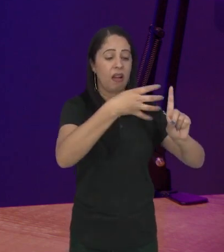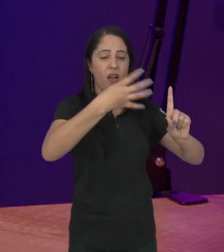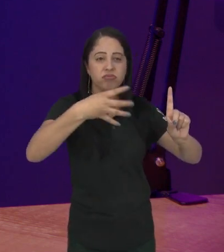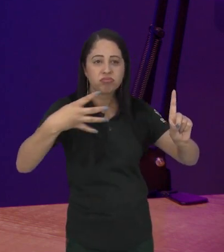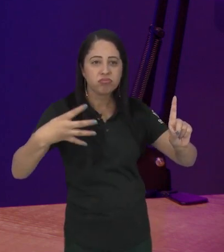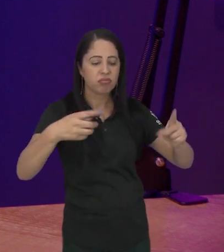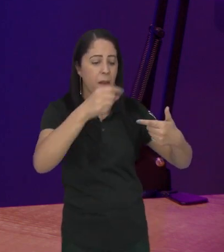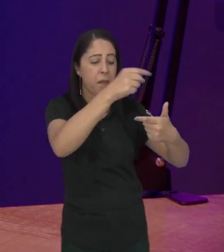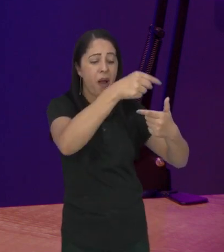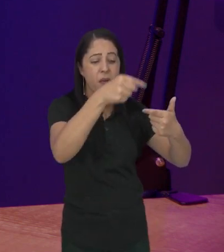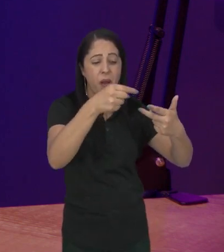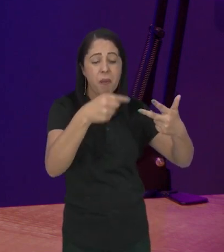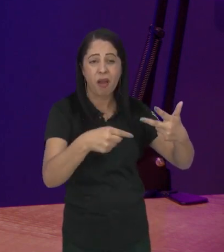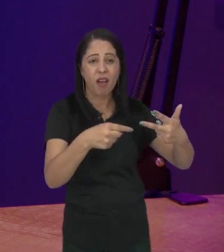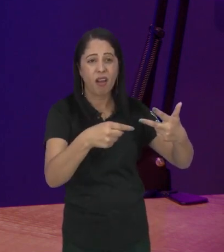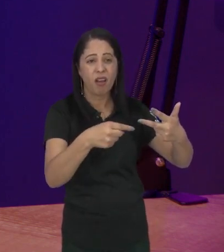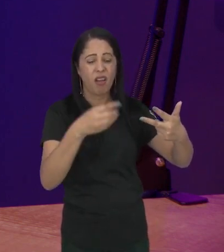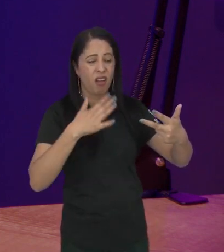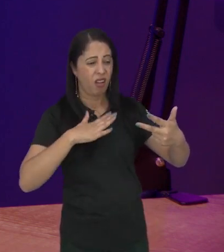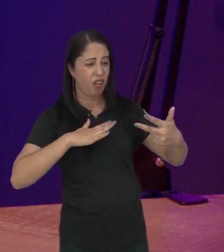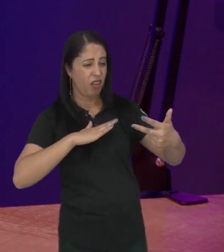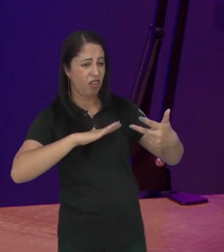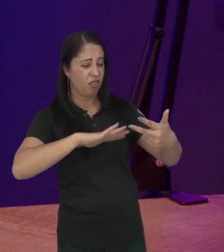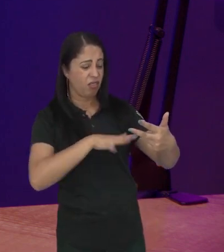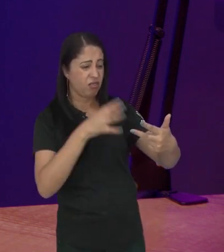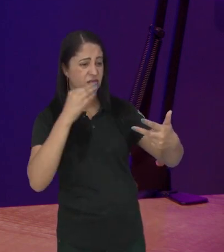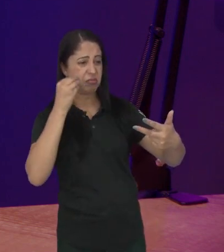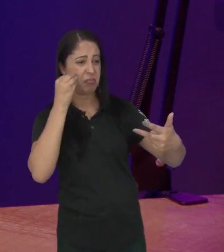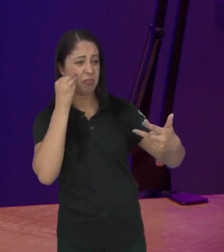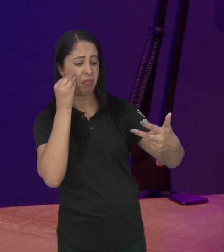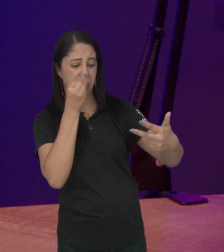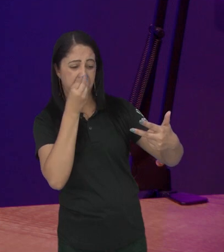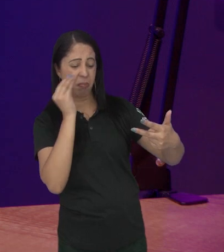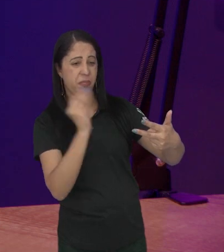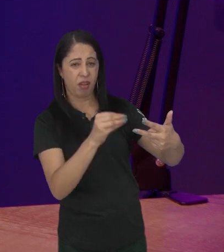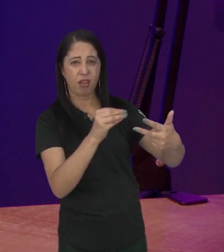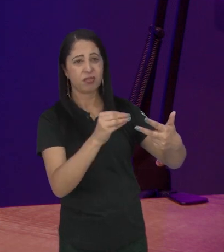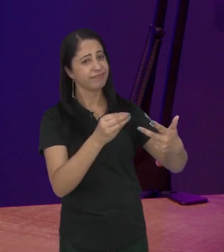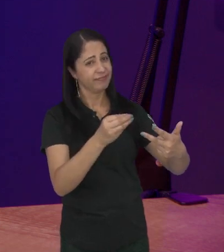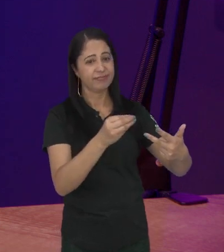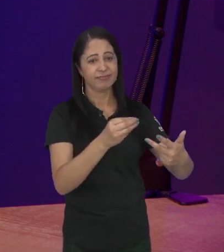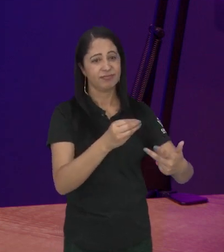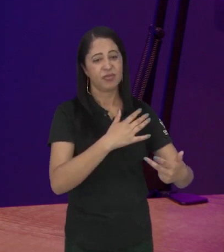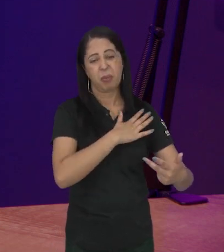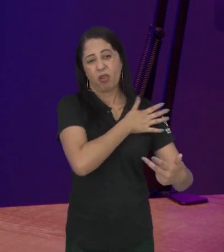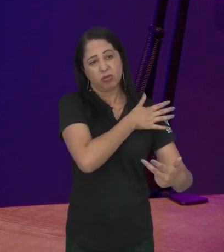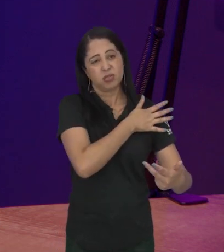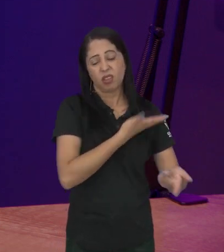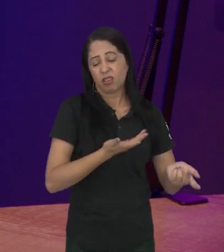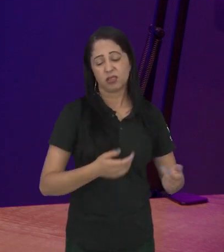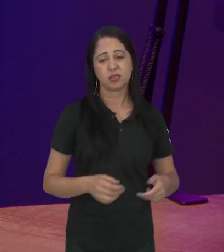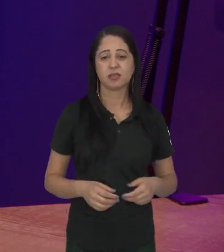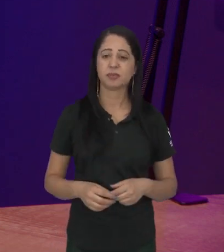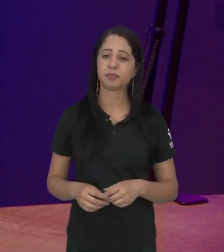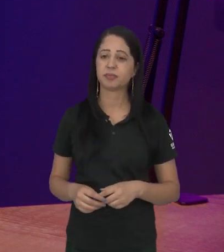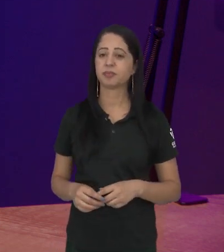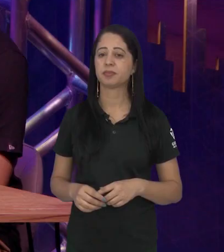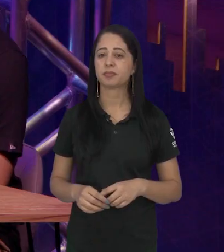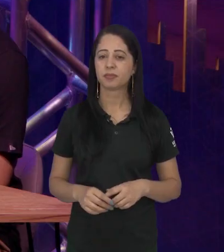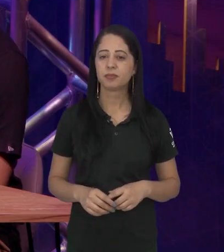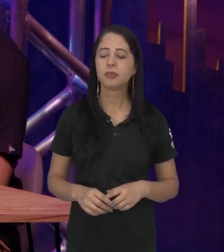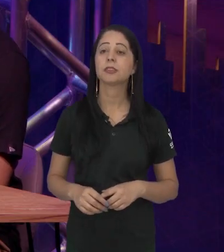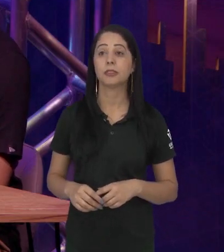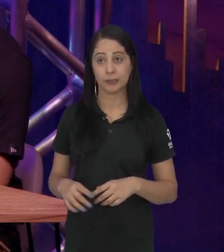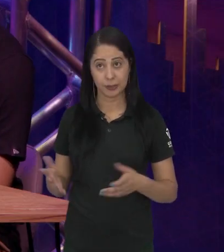comunidade LGBTQIA+, você tira ela desses papéis de protagonismo. Então, tudo isso é uma forma de preconceito. E o que eu